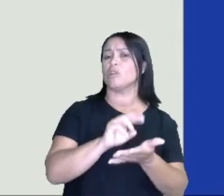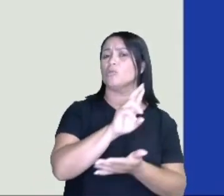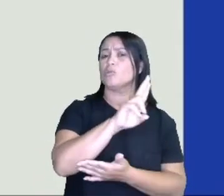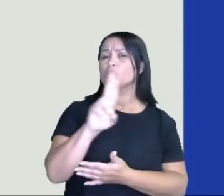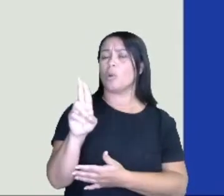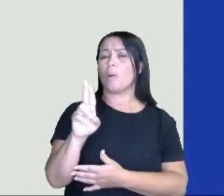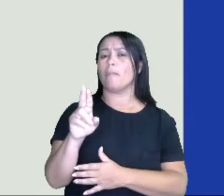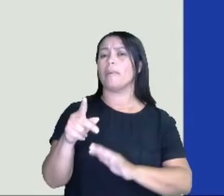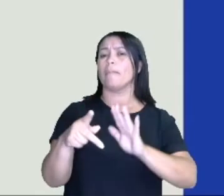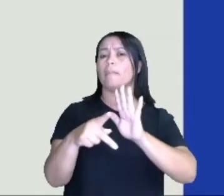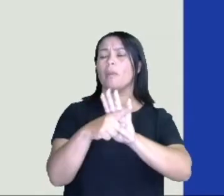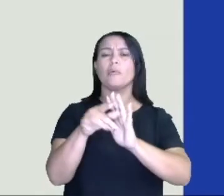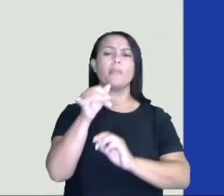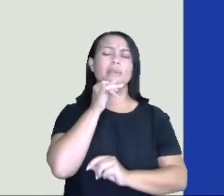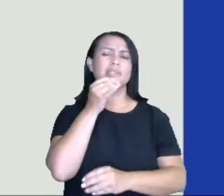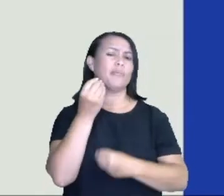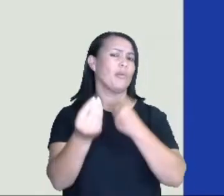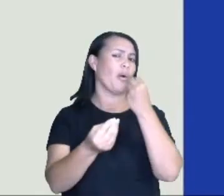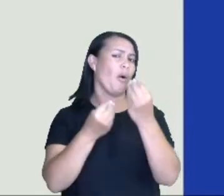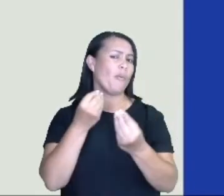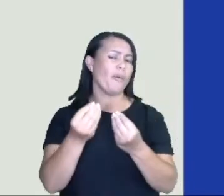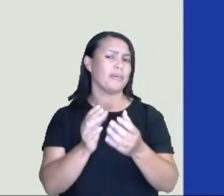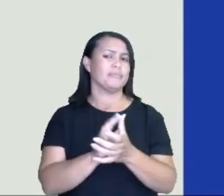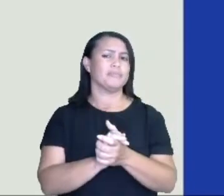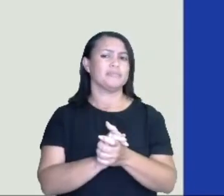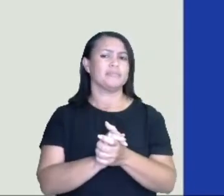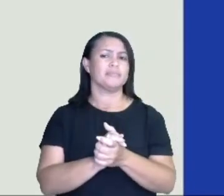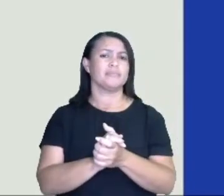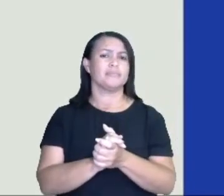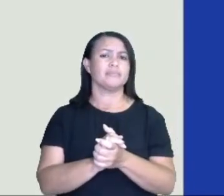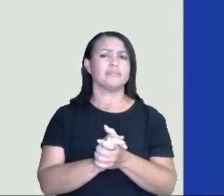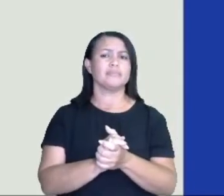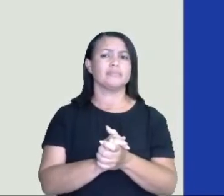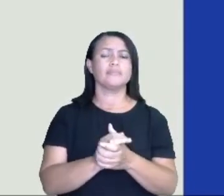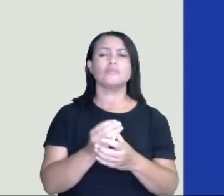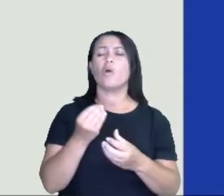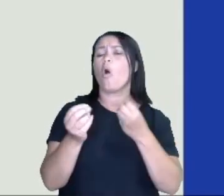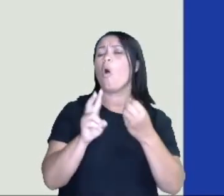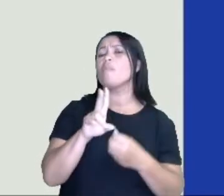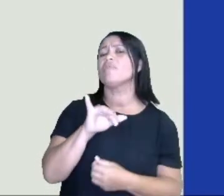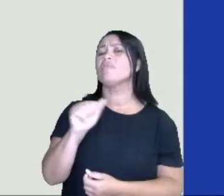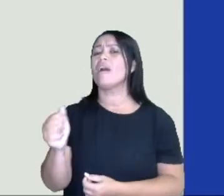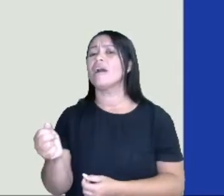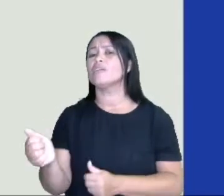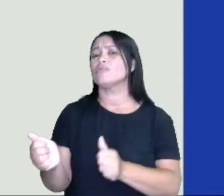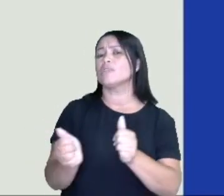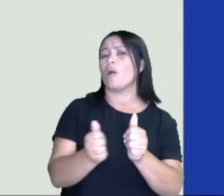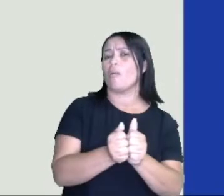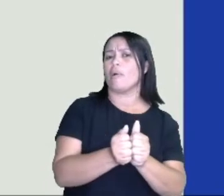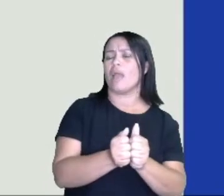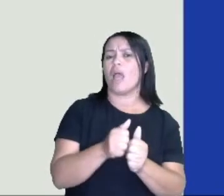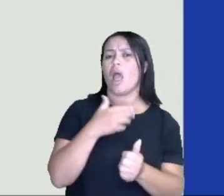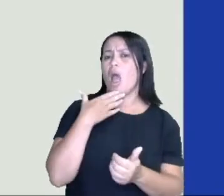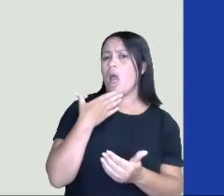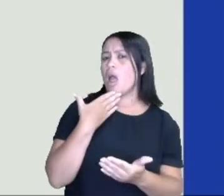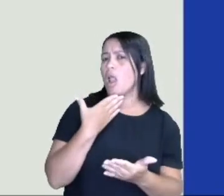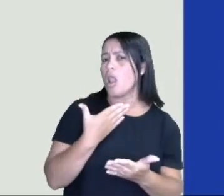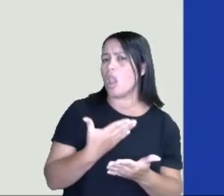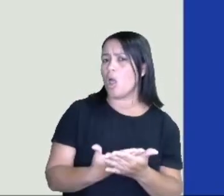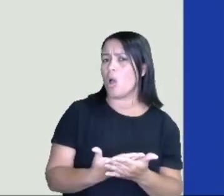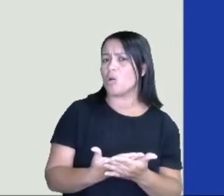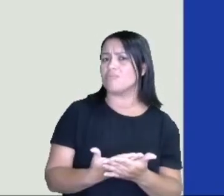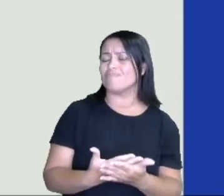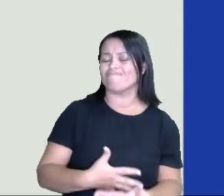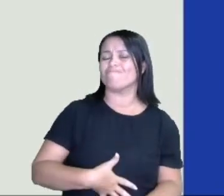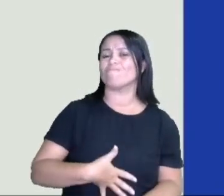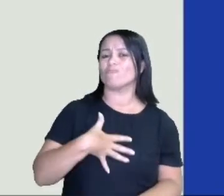Como, por exemplo, como é, como vai nos acompanhar, nossa, quanta